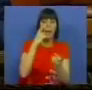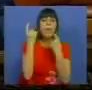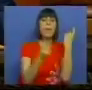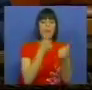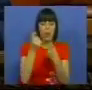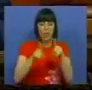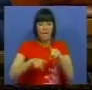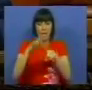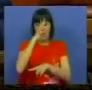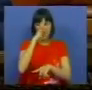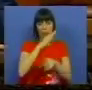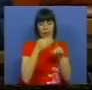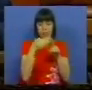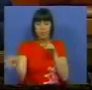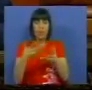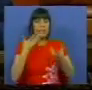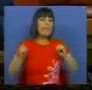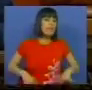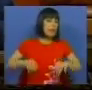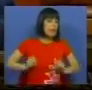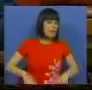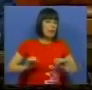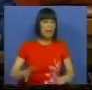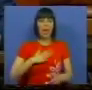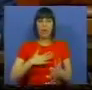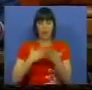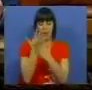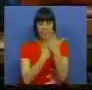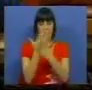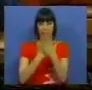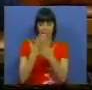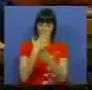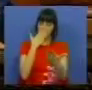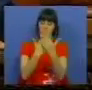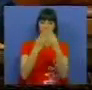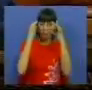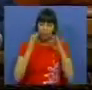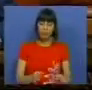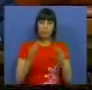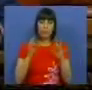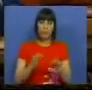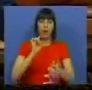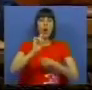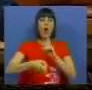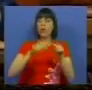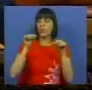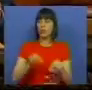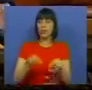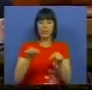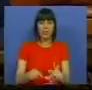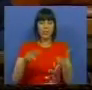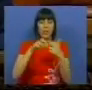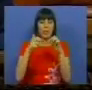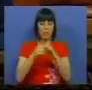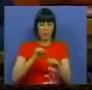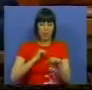procura fugir, procura evitar, não tratar e não encarar de frente aquilo que é hoje um problema